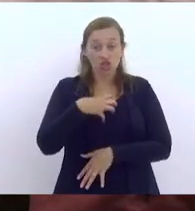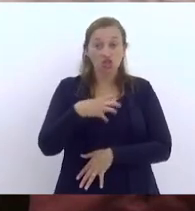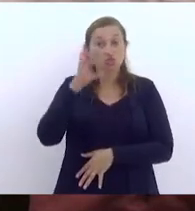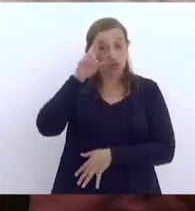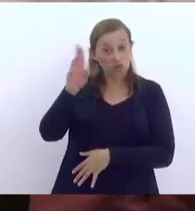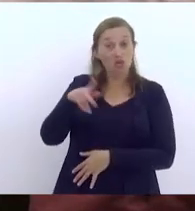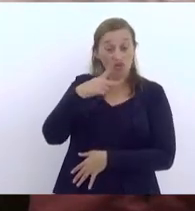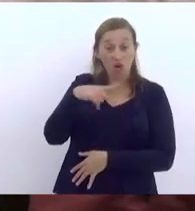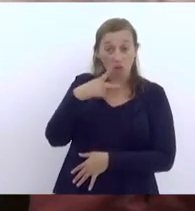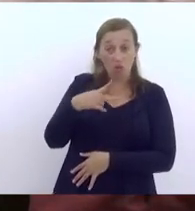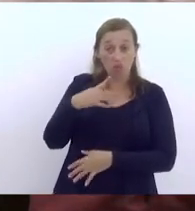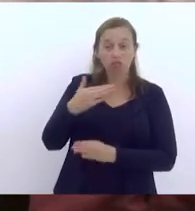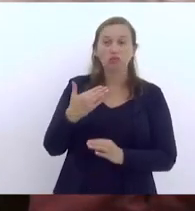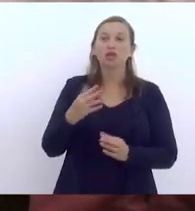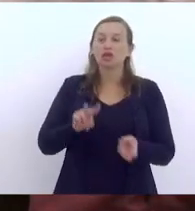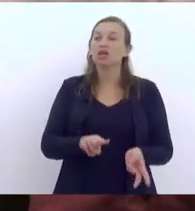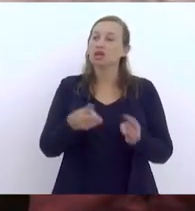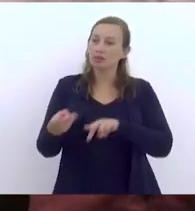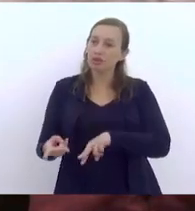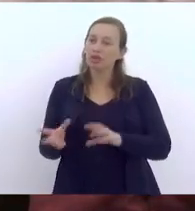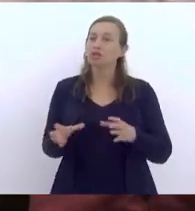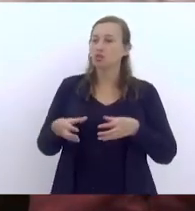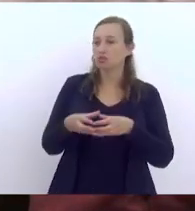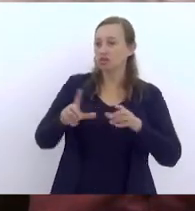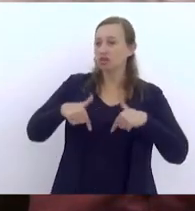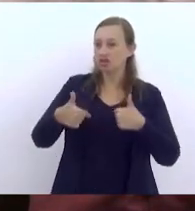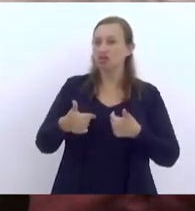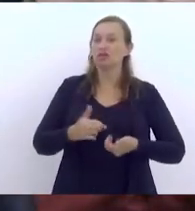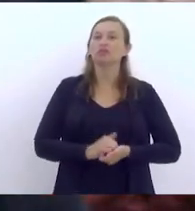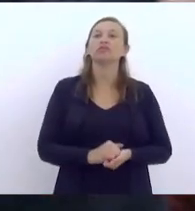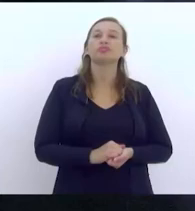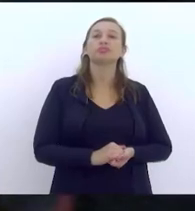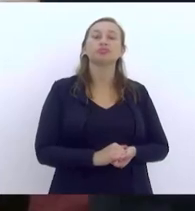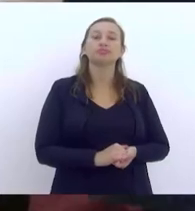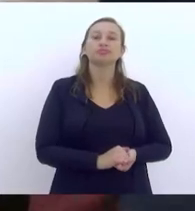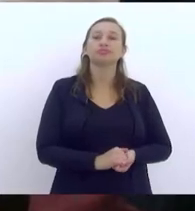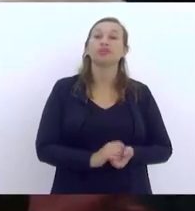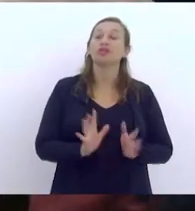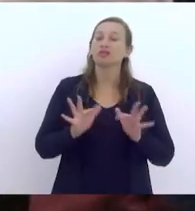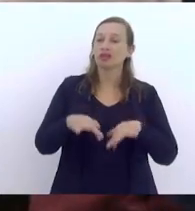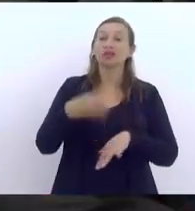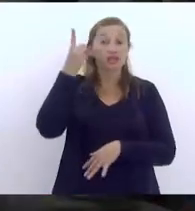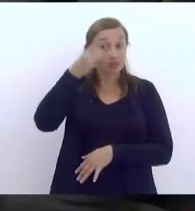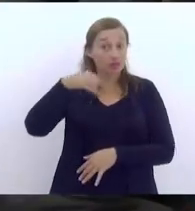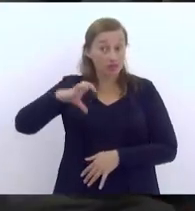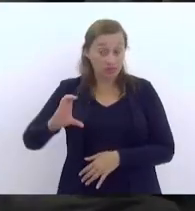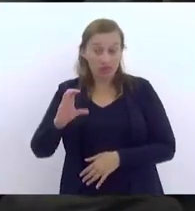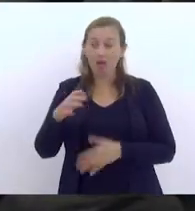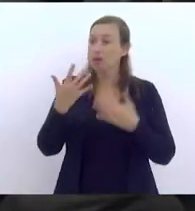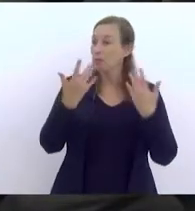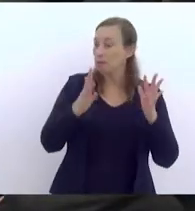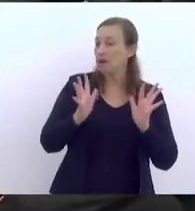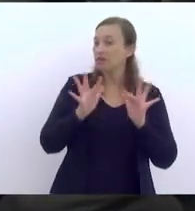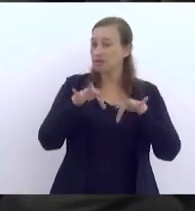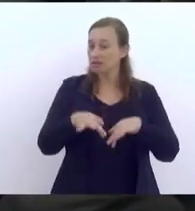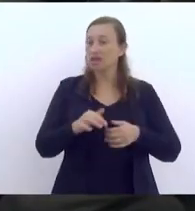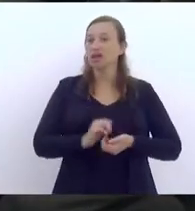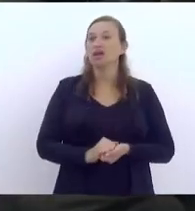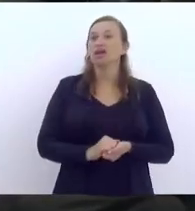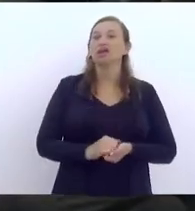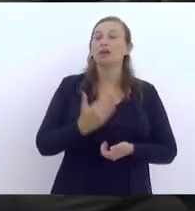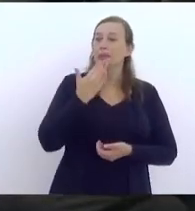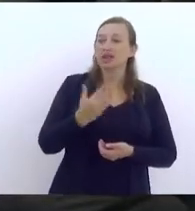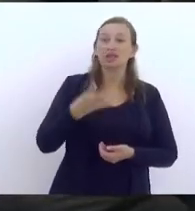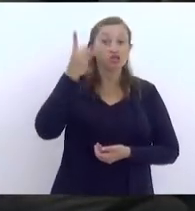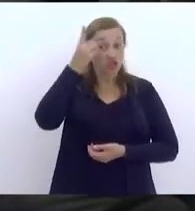falou, sejam encaminhadas à comissão que tomará as providências. Só para concluir, obrigado, deputado Mink. Para concluir, eu quero pedir aos